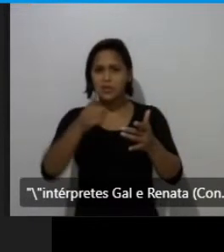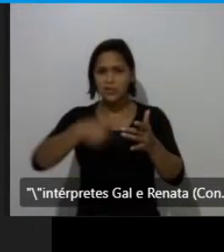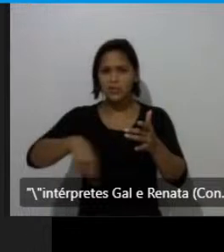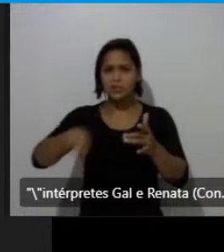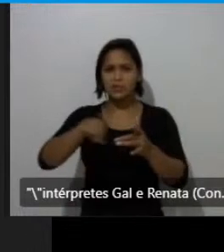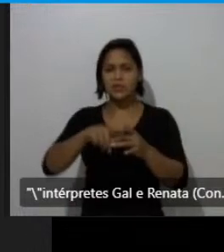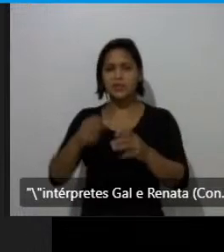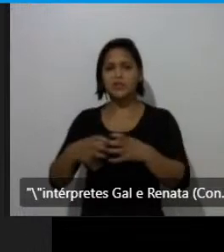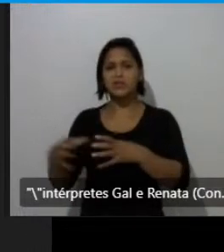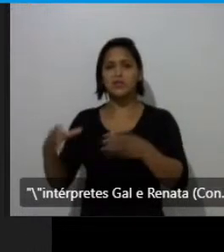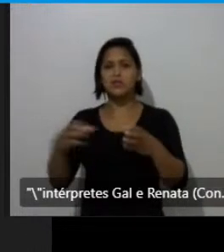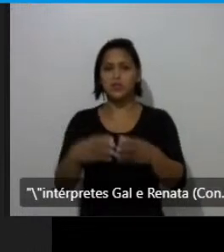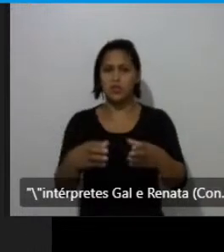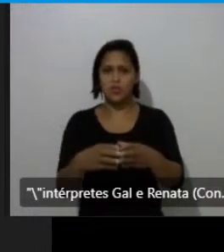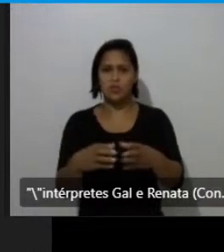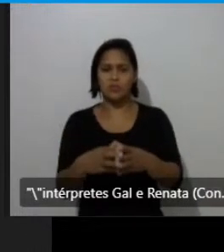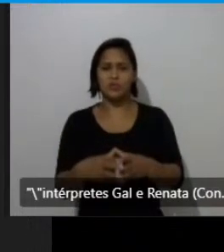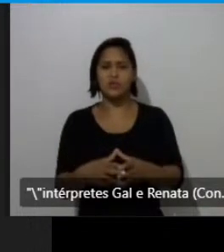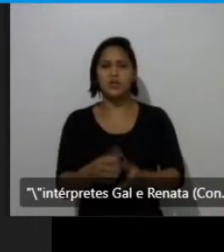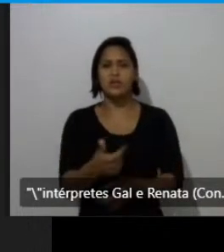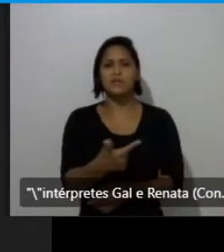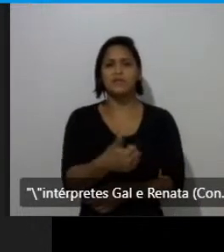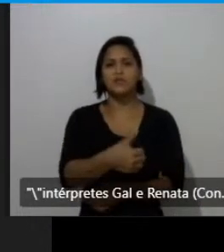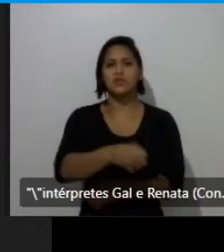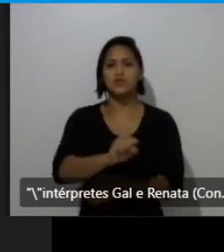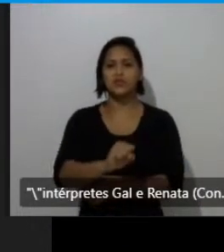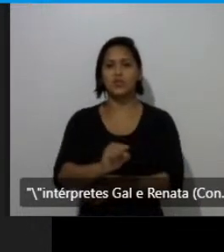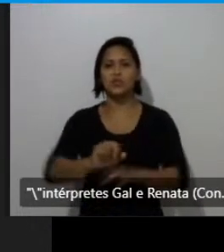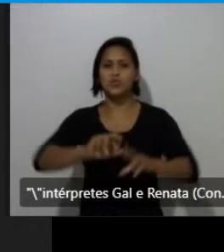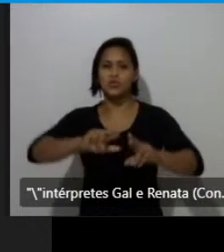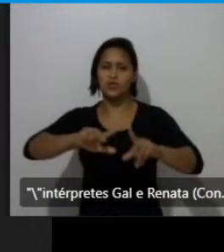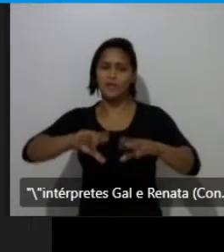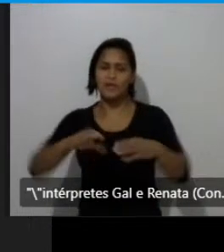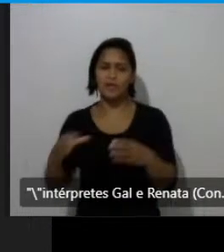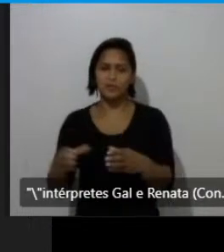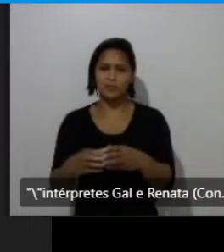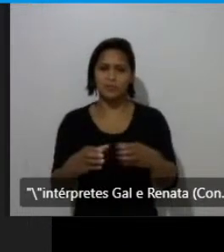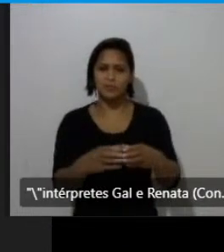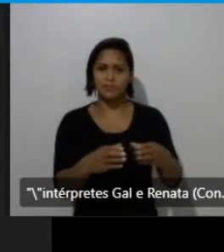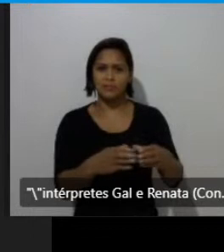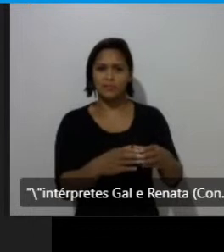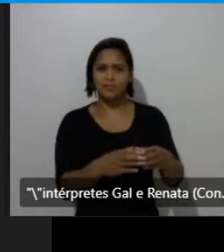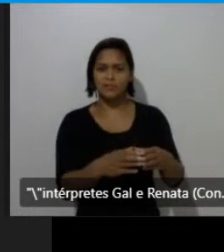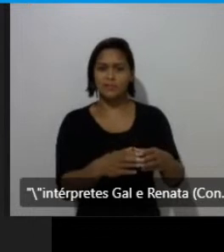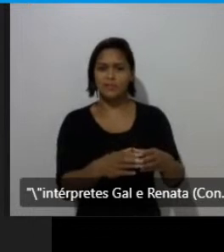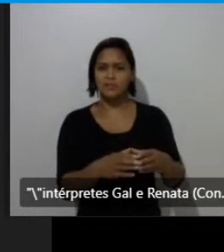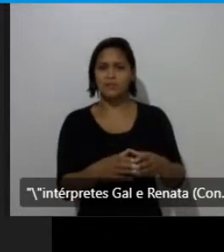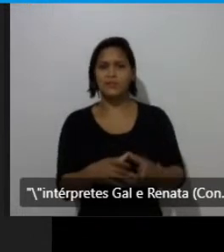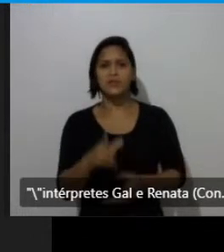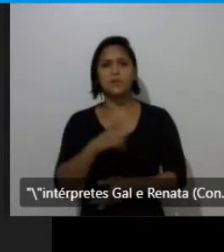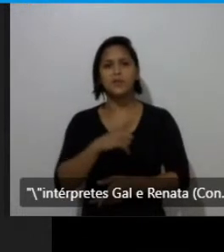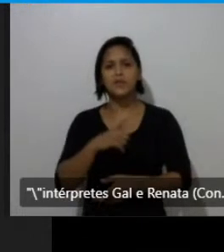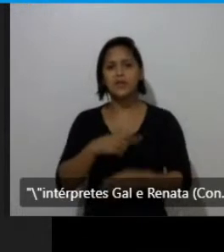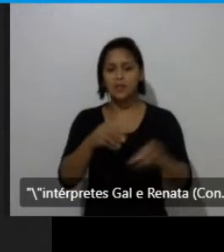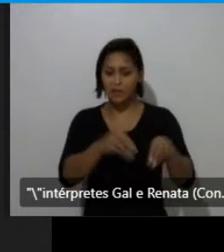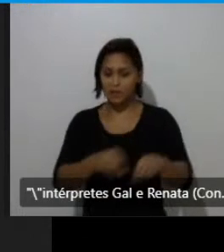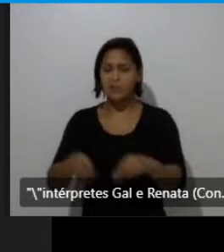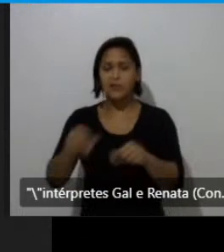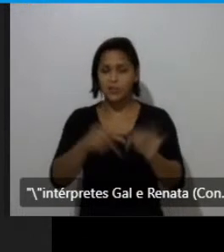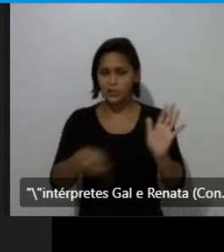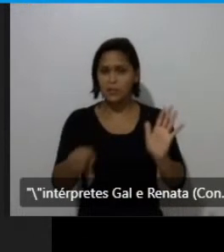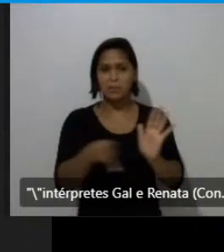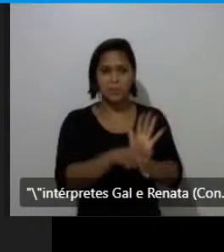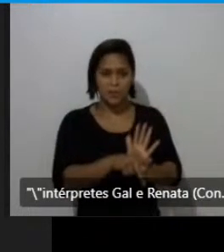sujeitos coletivos, 28 diferentes grupos, né, que têm territorialidades,